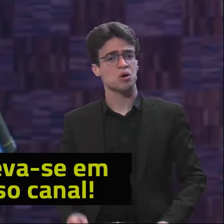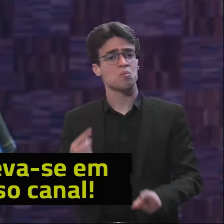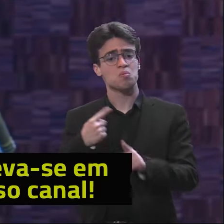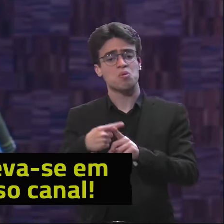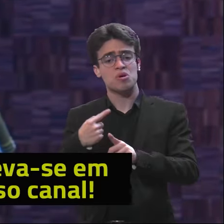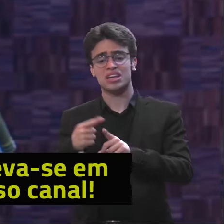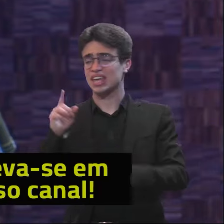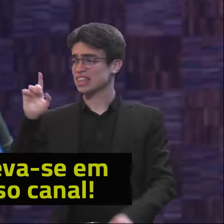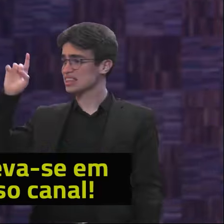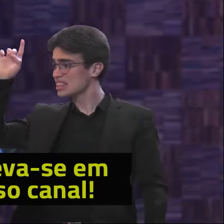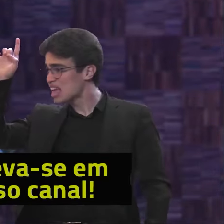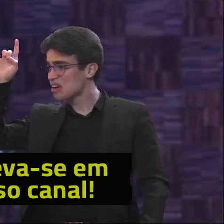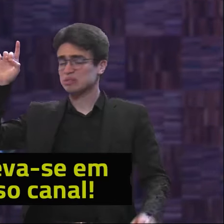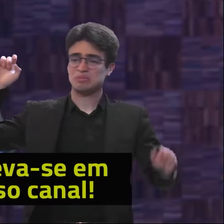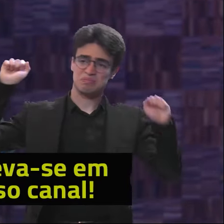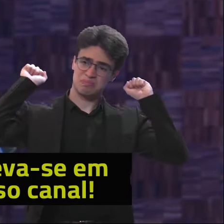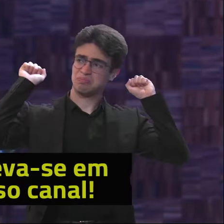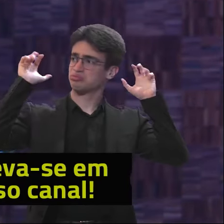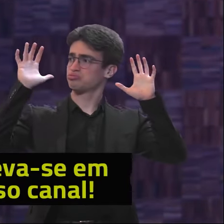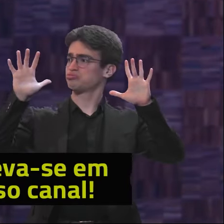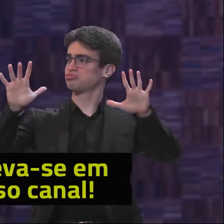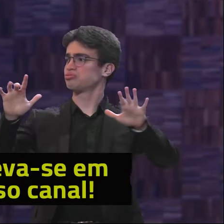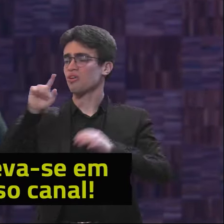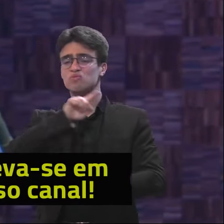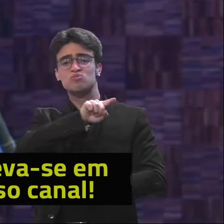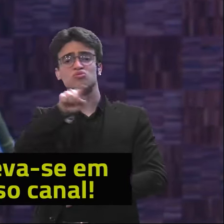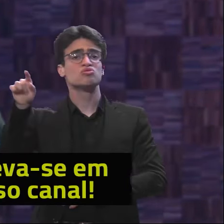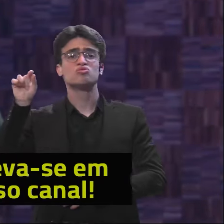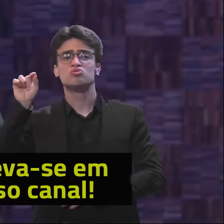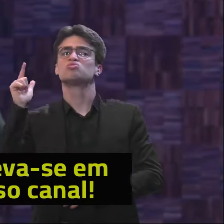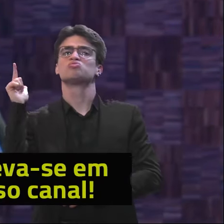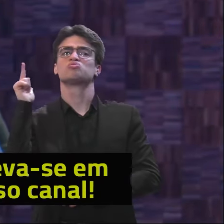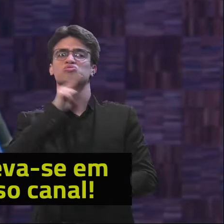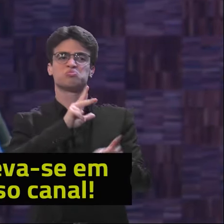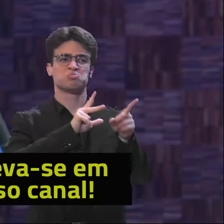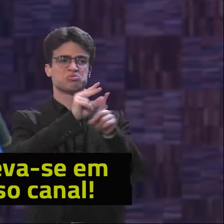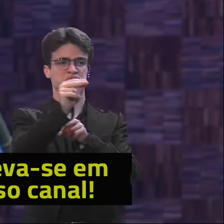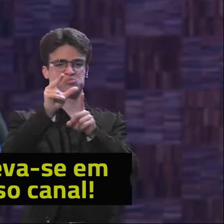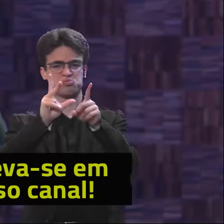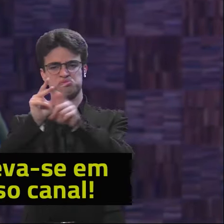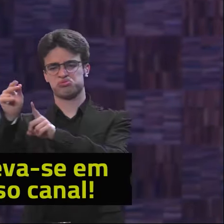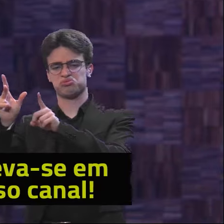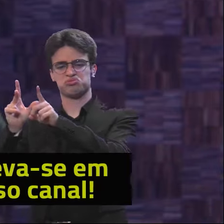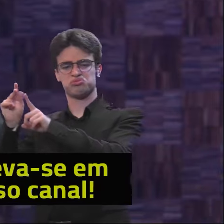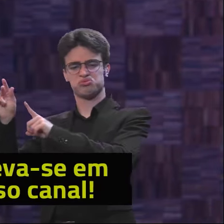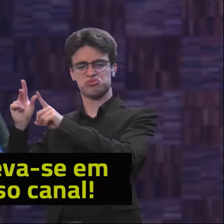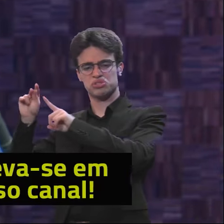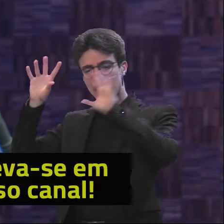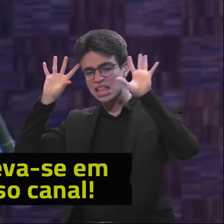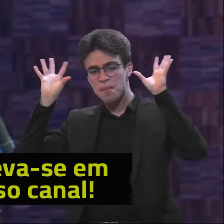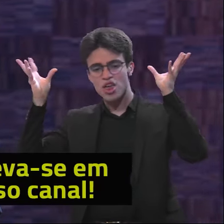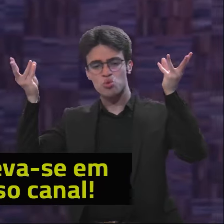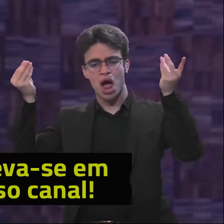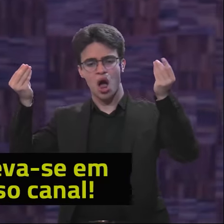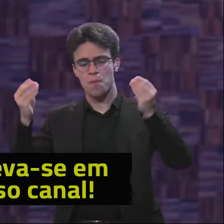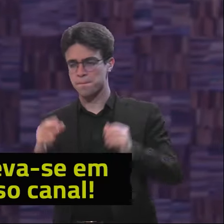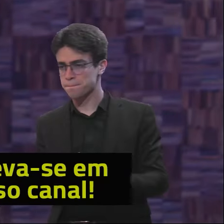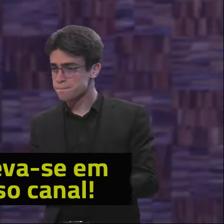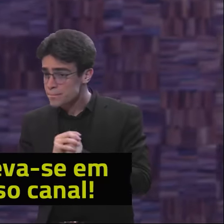habilitados para vencer guerras no Espírito. Amém? Você crê